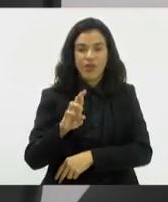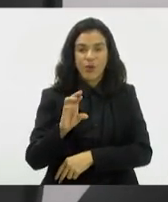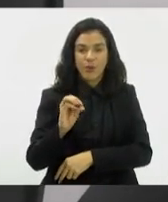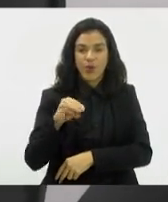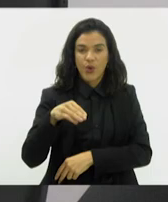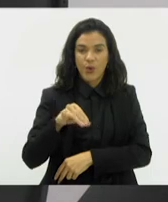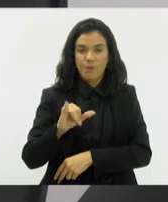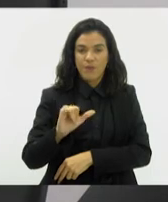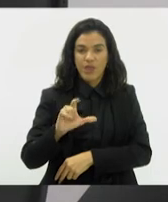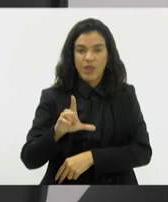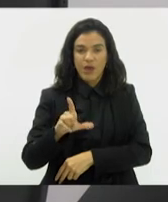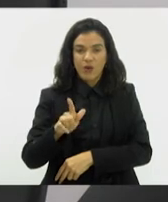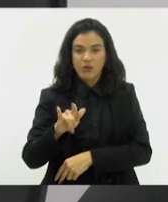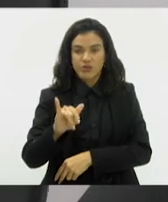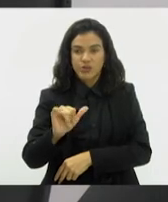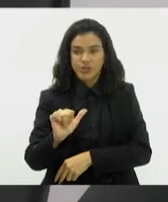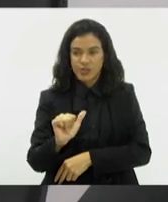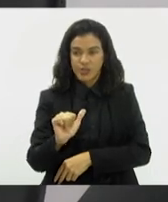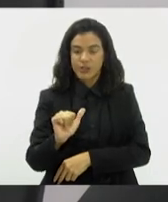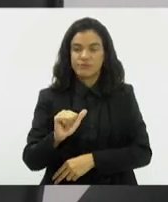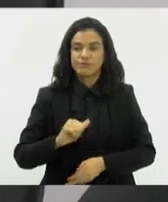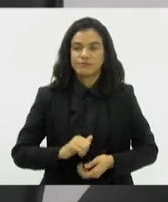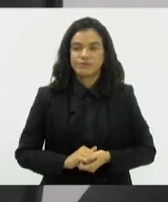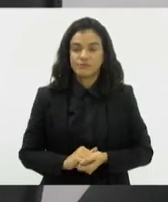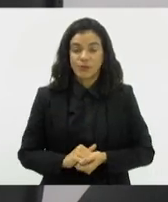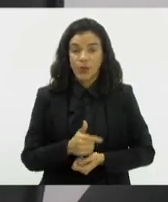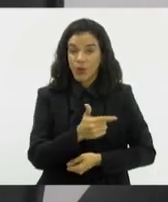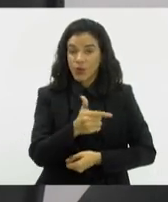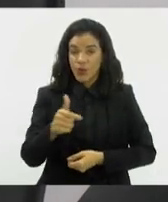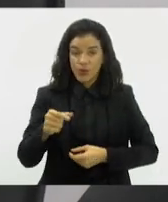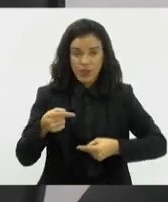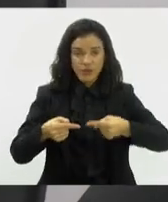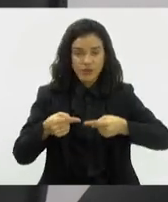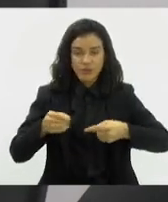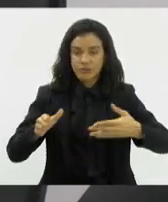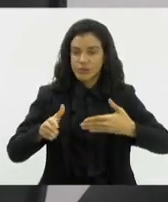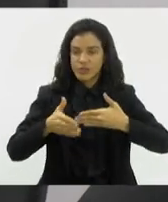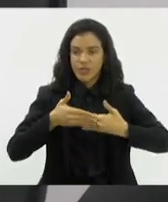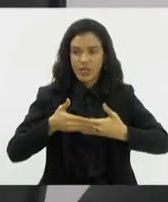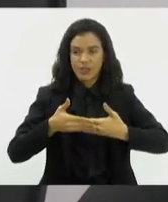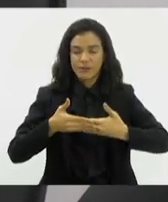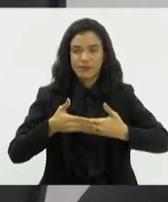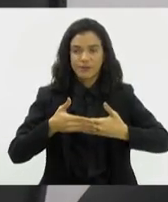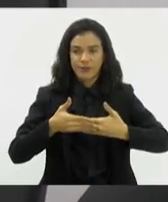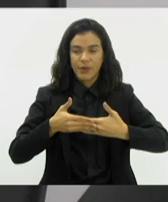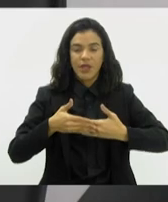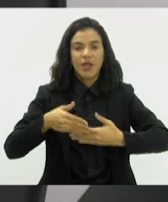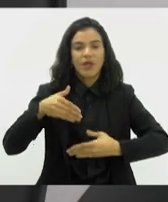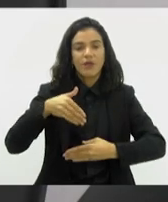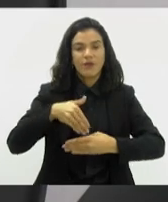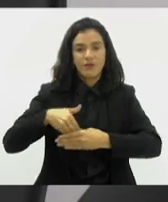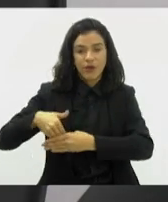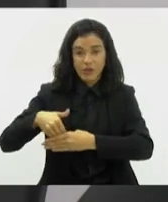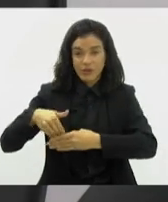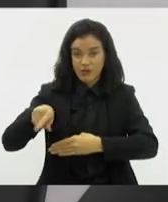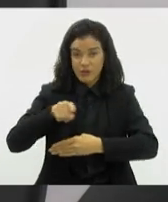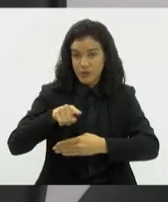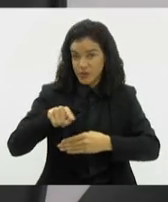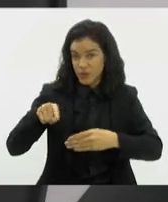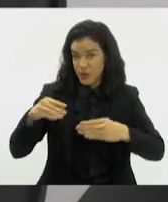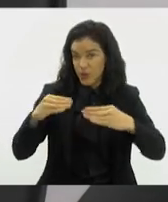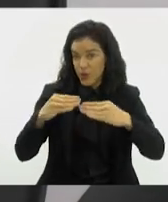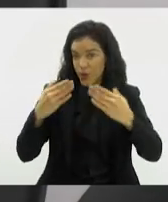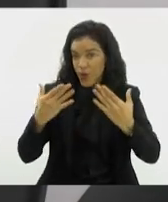pela legalidade. Em discussão. Não havendo quem queira discutir, encerrada a discussão. Em votação, os senhores que